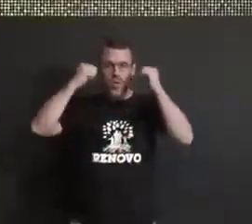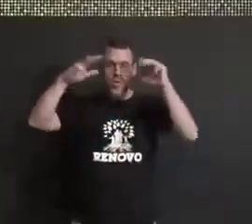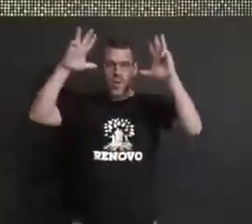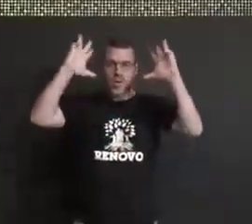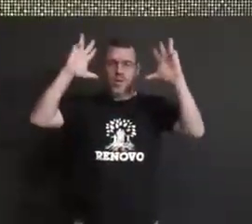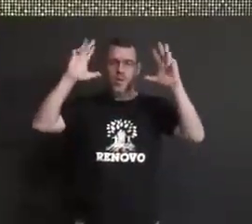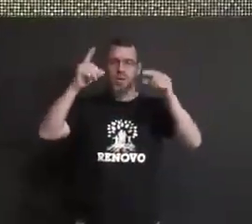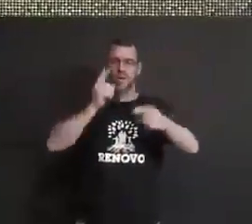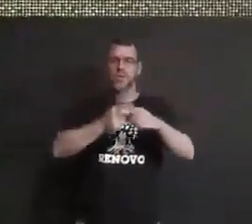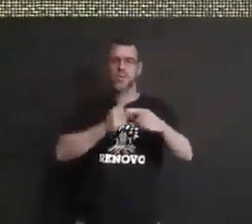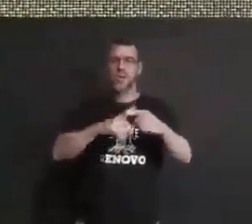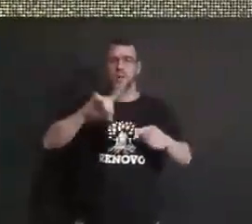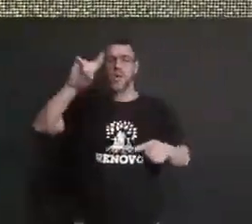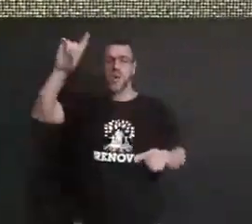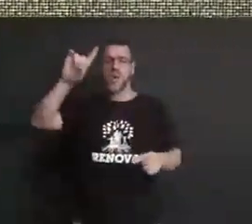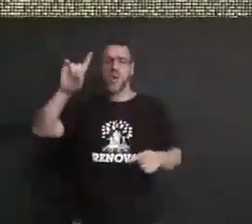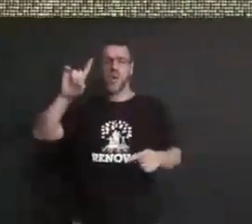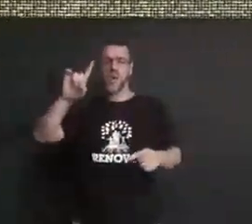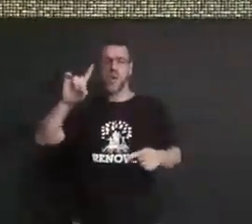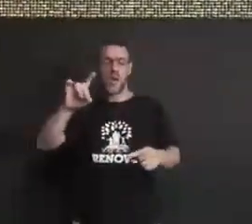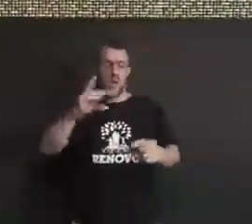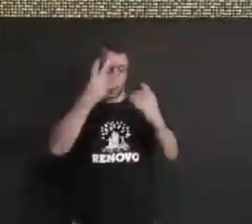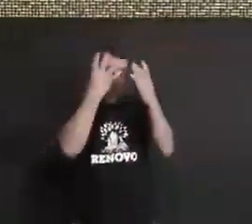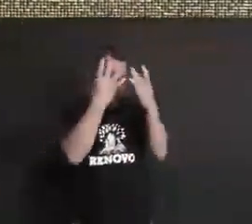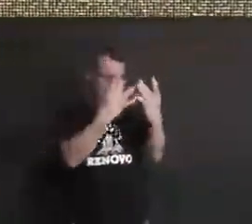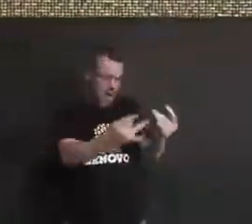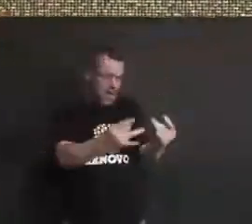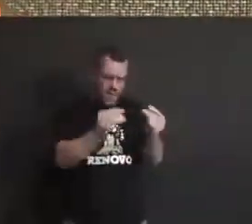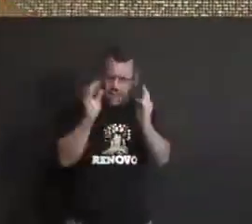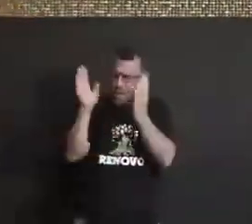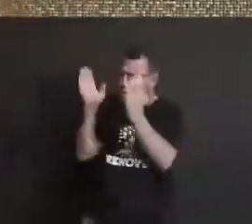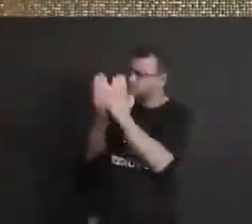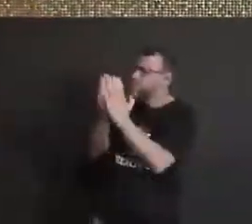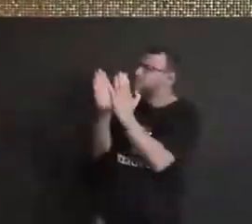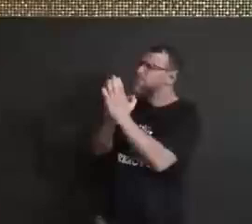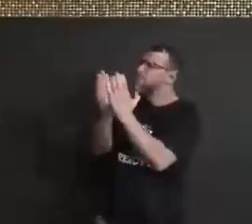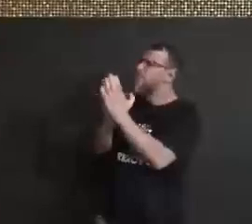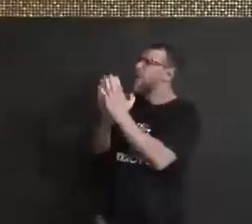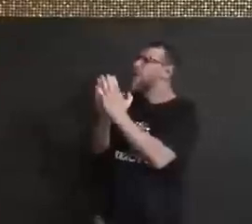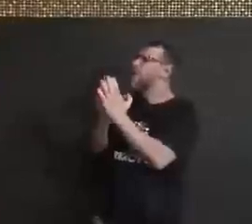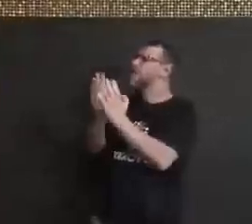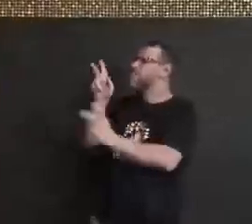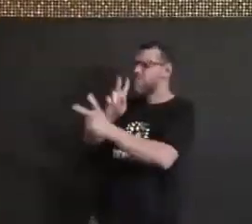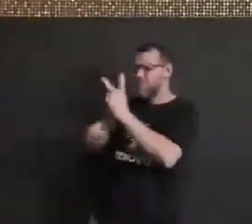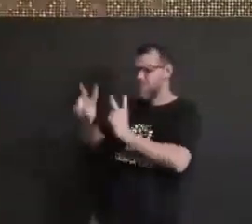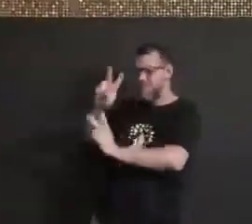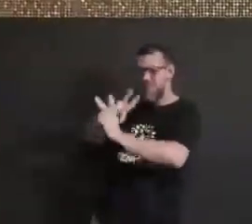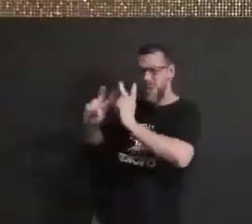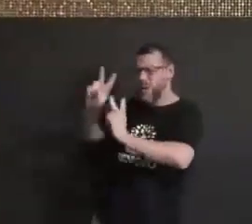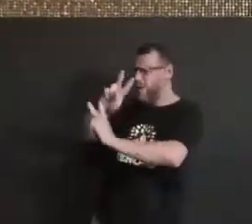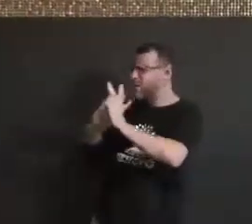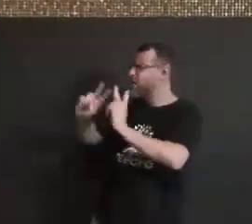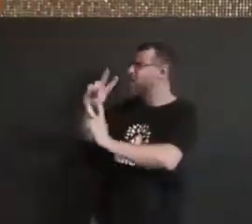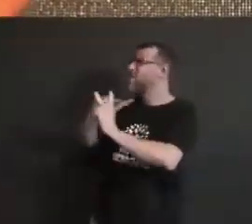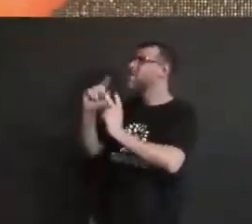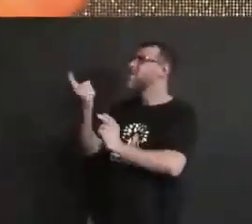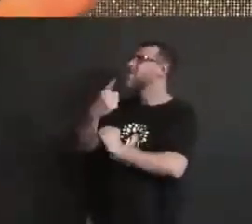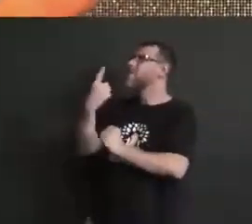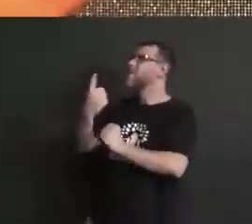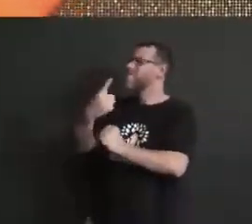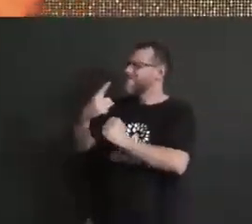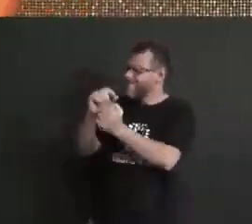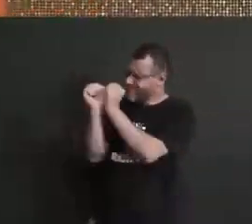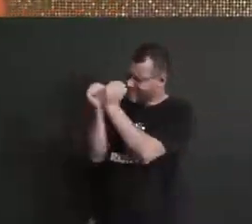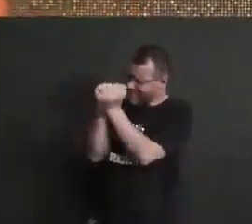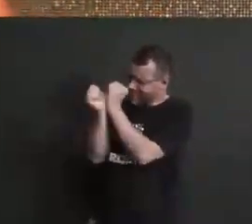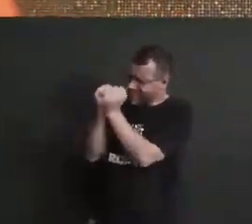porque Deus ouviu o clamor de um povo que estava sendo sacrificado. Era um povo que estava escravizado, era um